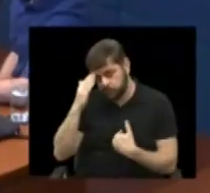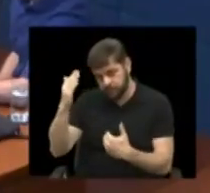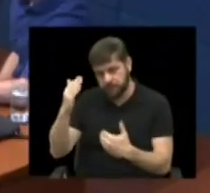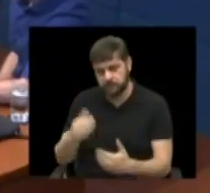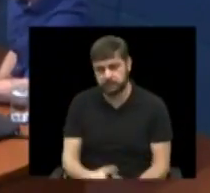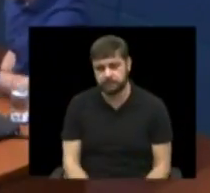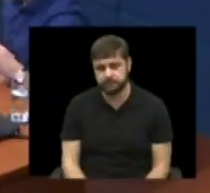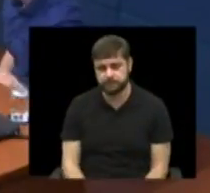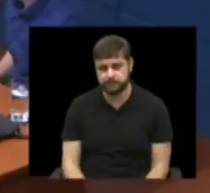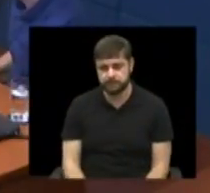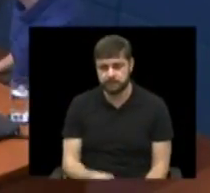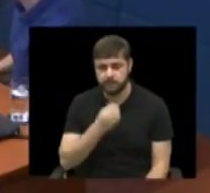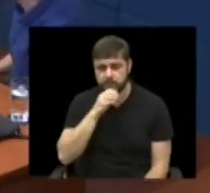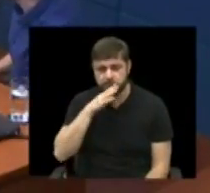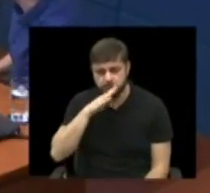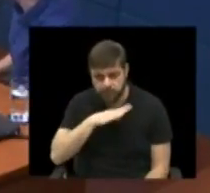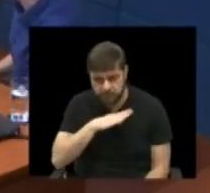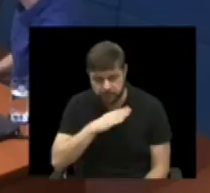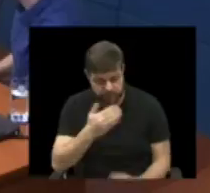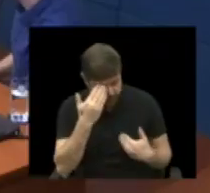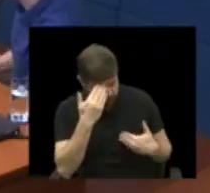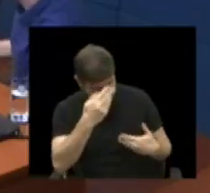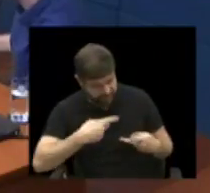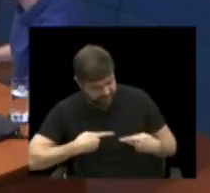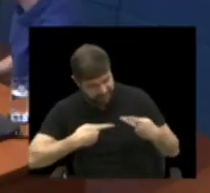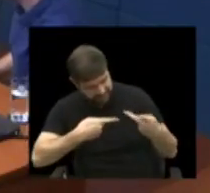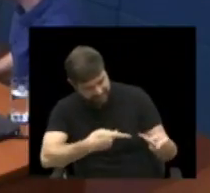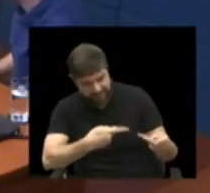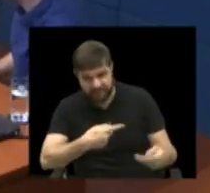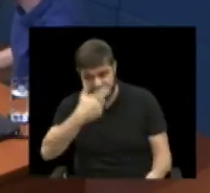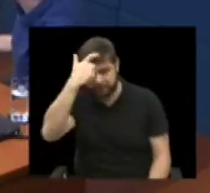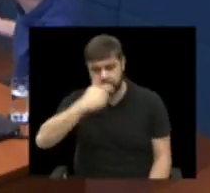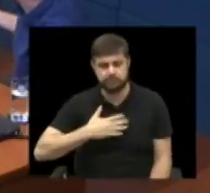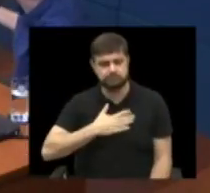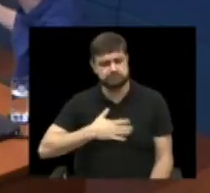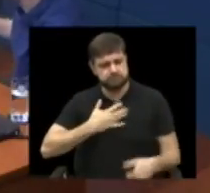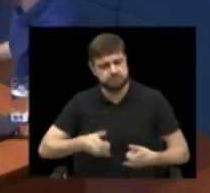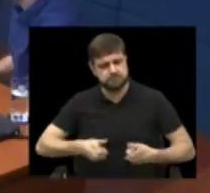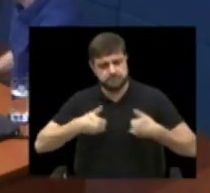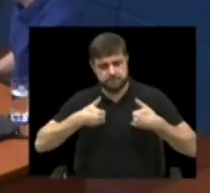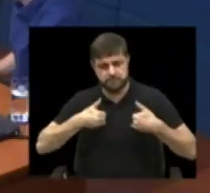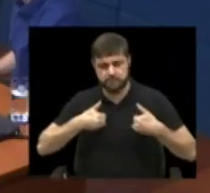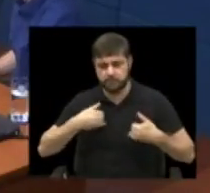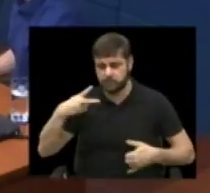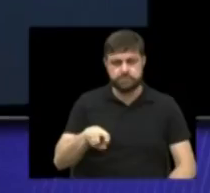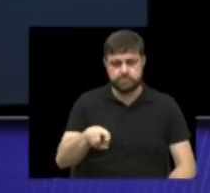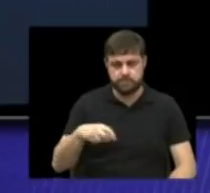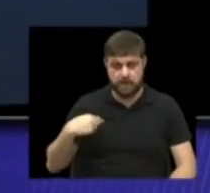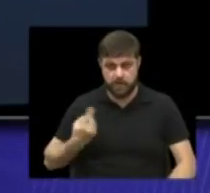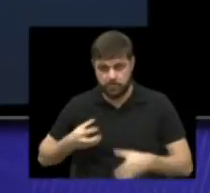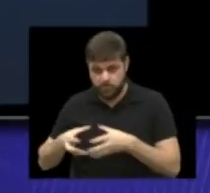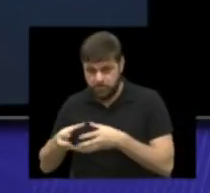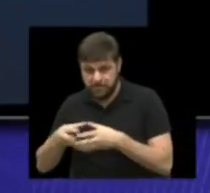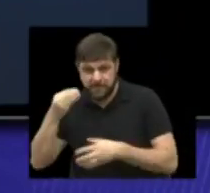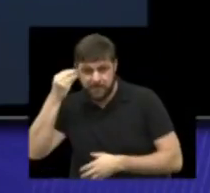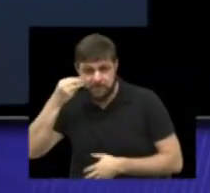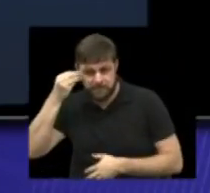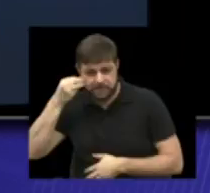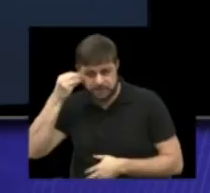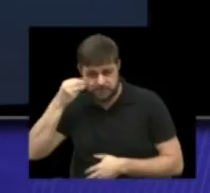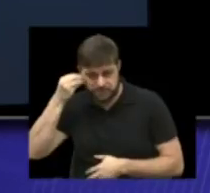nível Comissão das Pessoas com Deficiência com Mobilidade foi formada em 2012 no Legislativo, além de promover